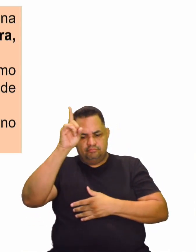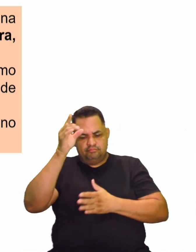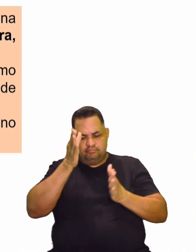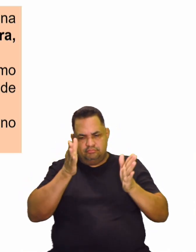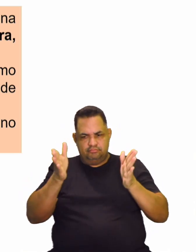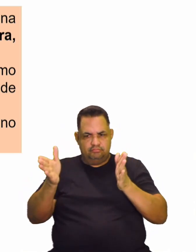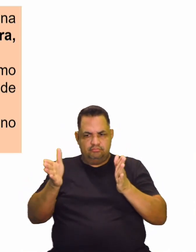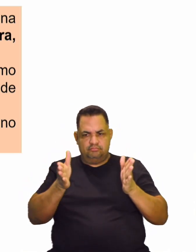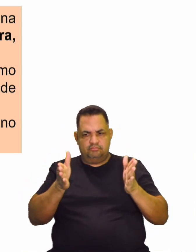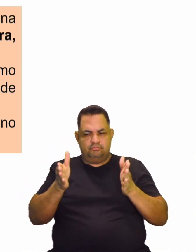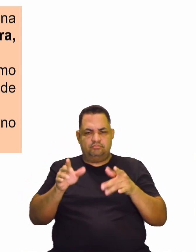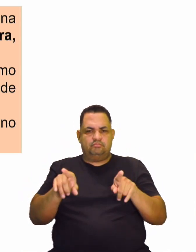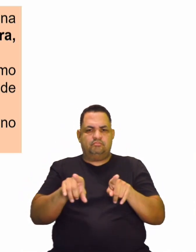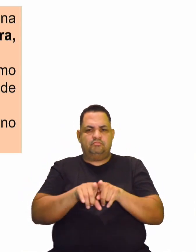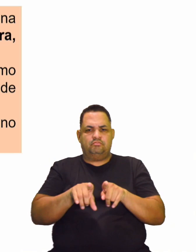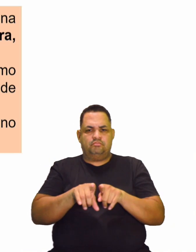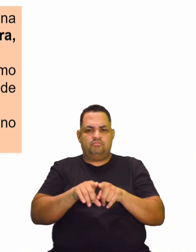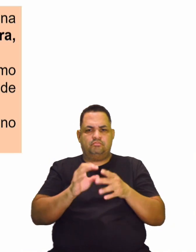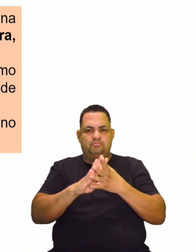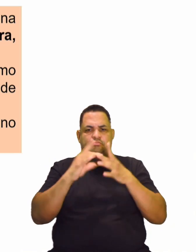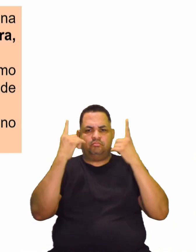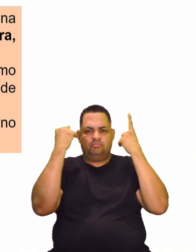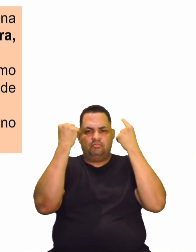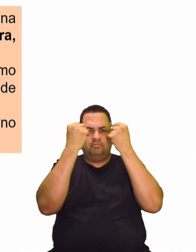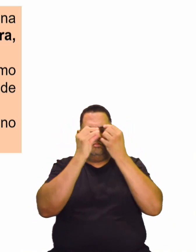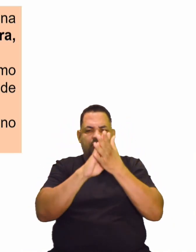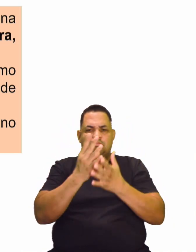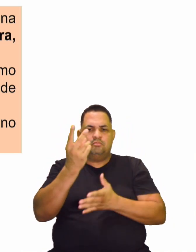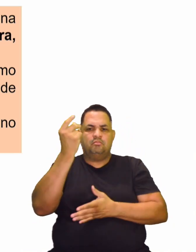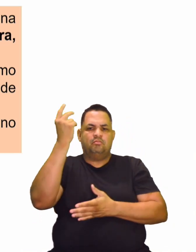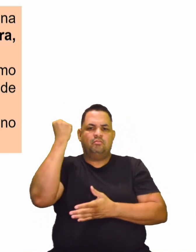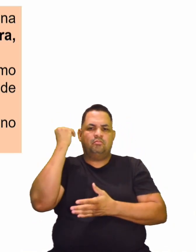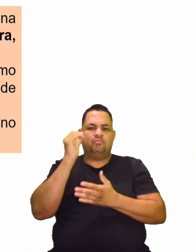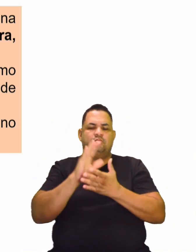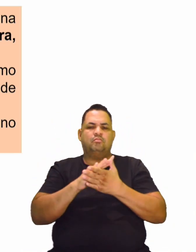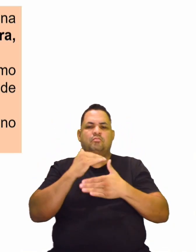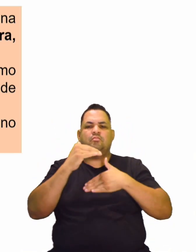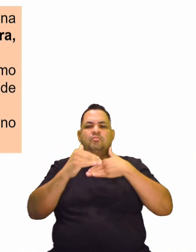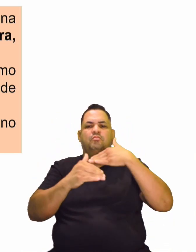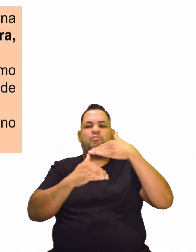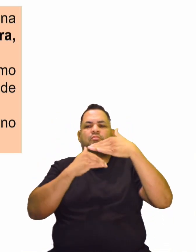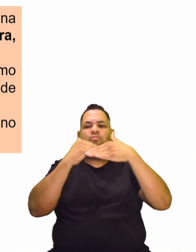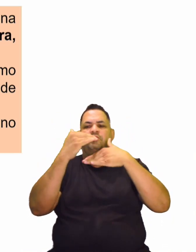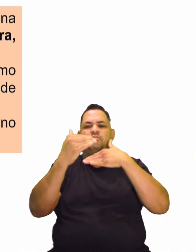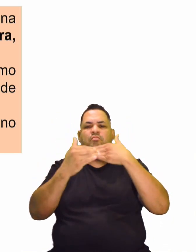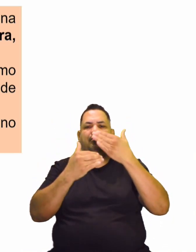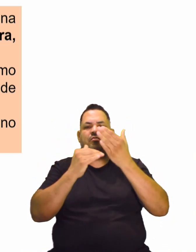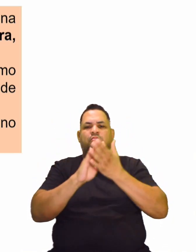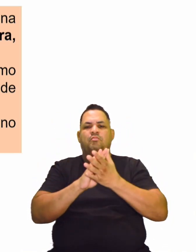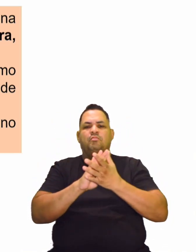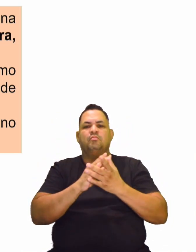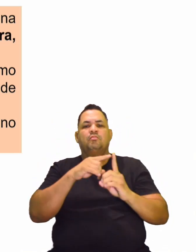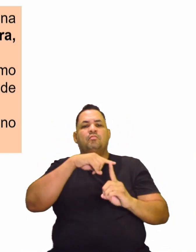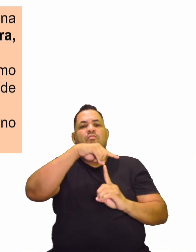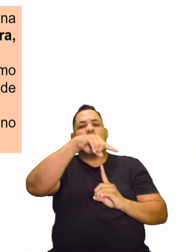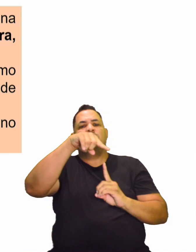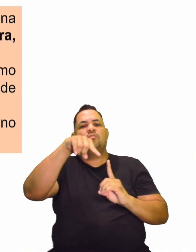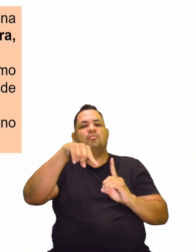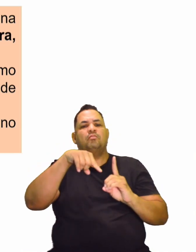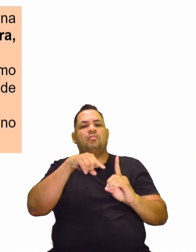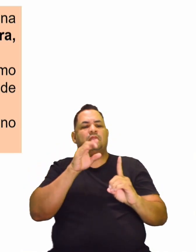período da Grécia Antiga, em que eles desenvolviam ali a adoração aos deuses,